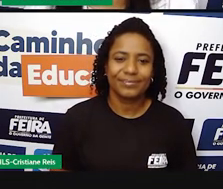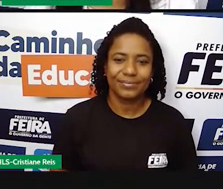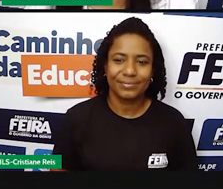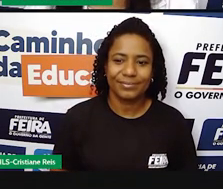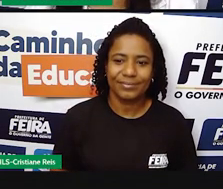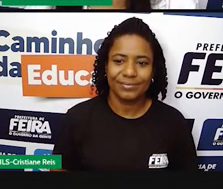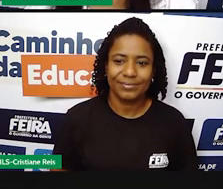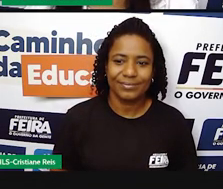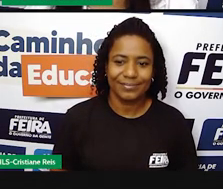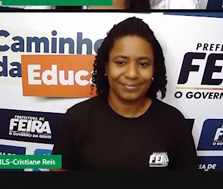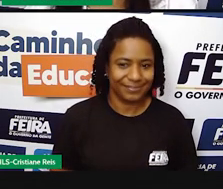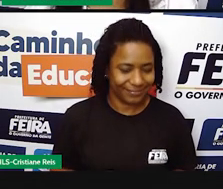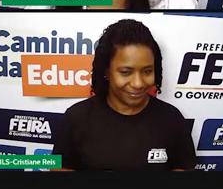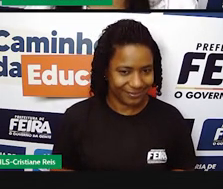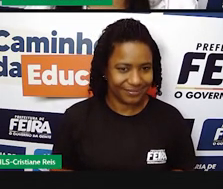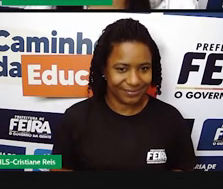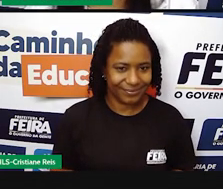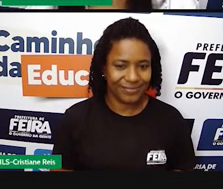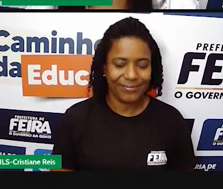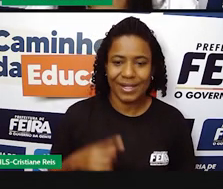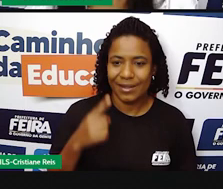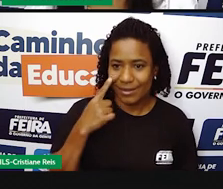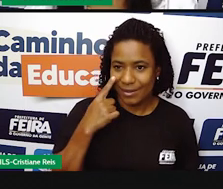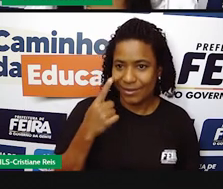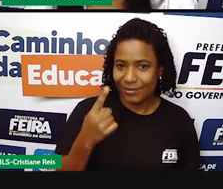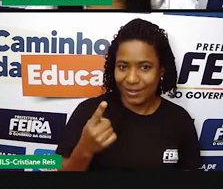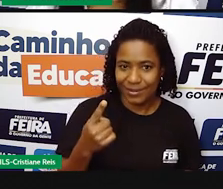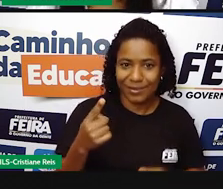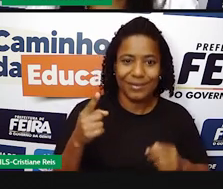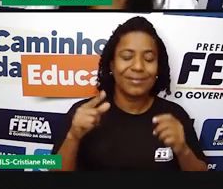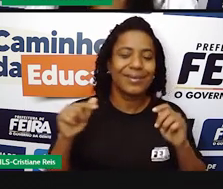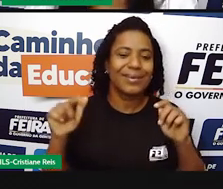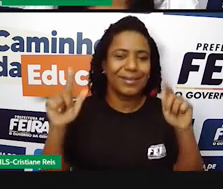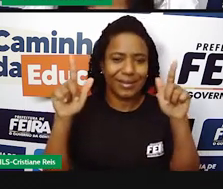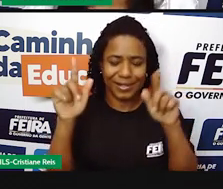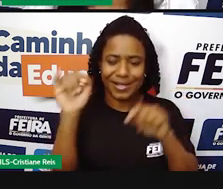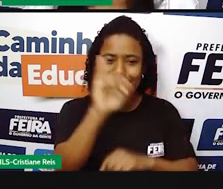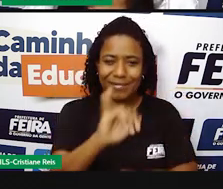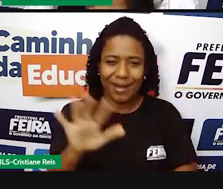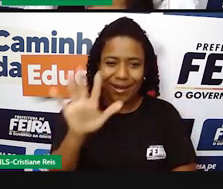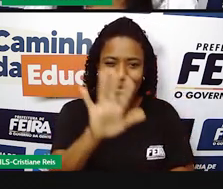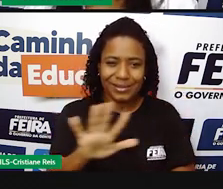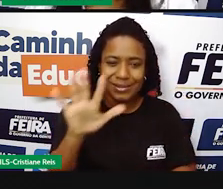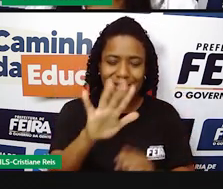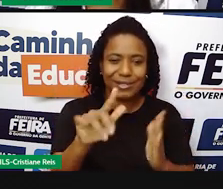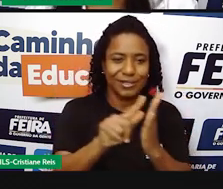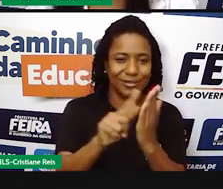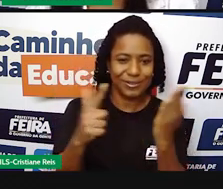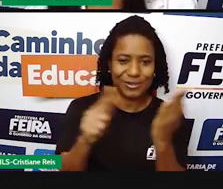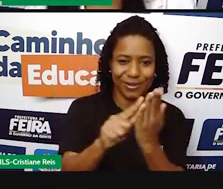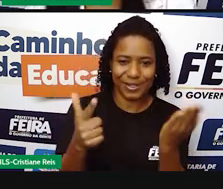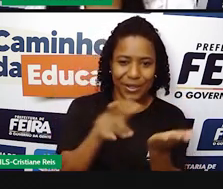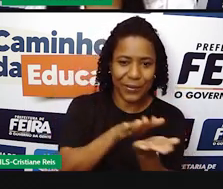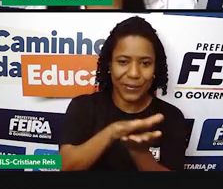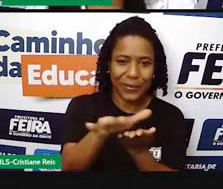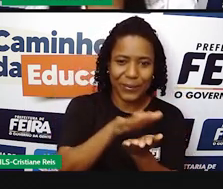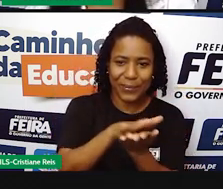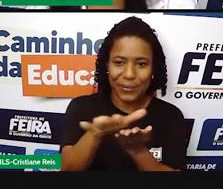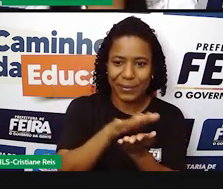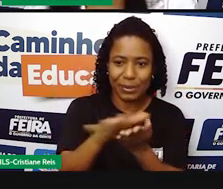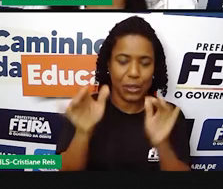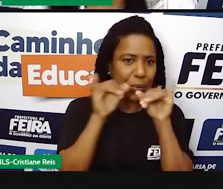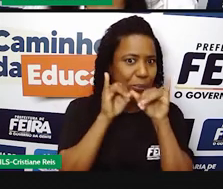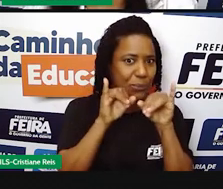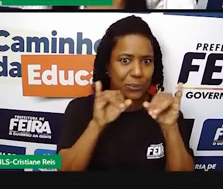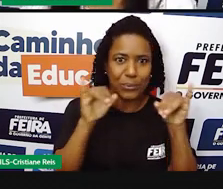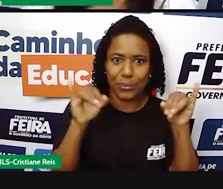Para começar, para colocar aí, né, imagens de jornais impressos, com manchetes, né, com notícias